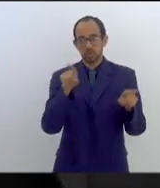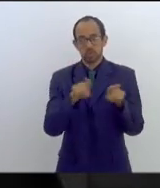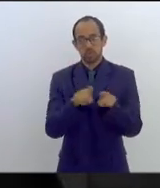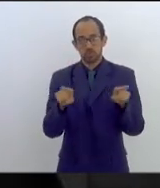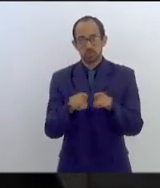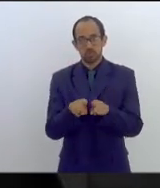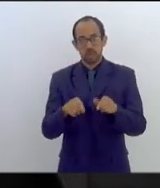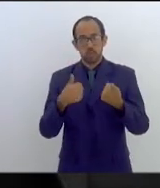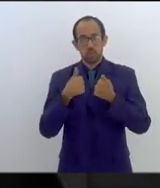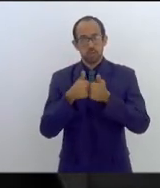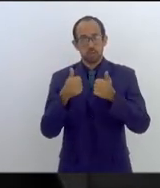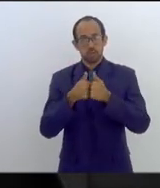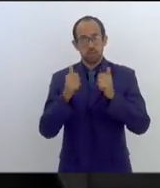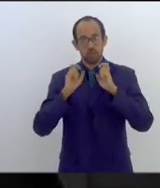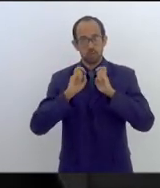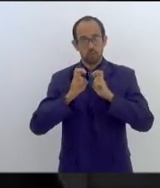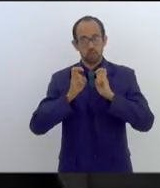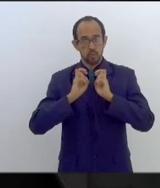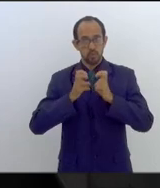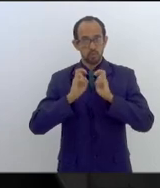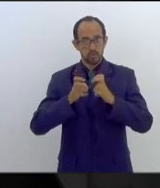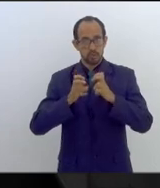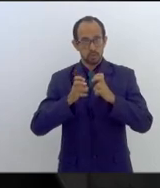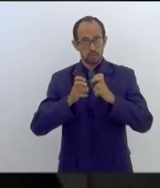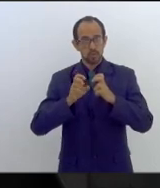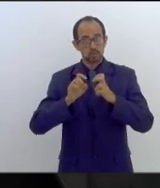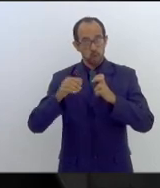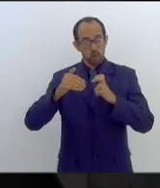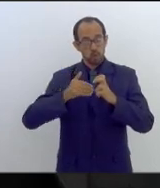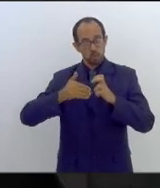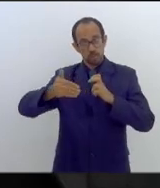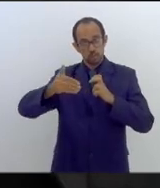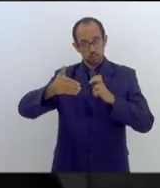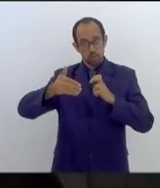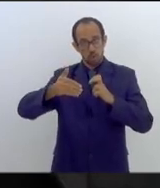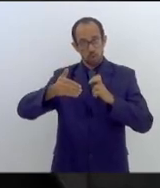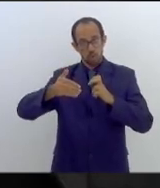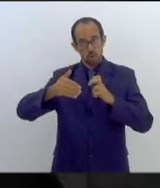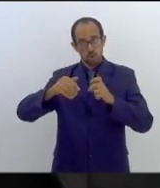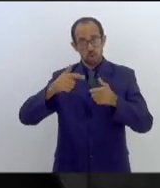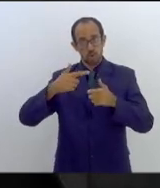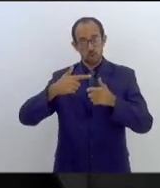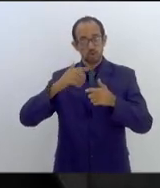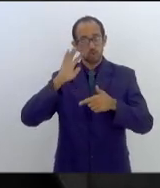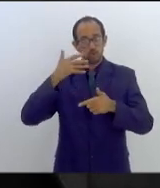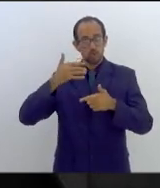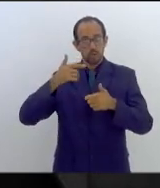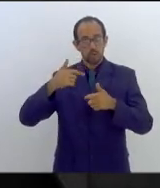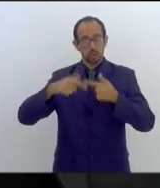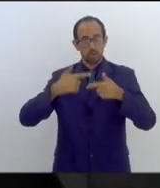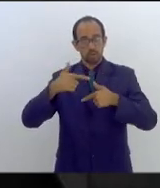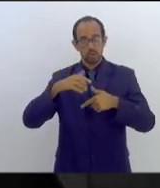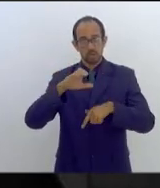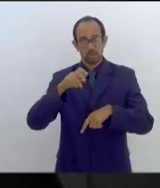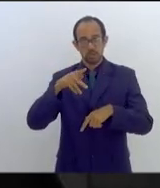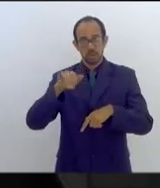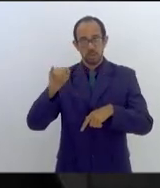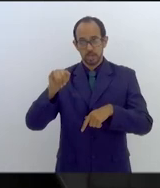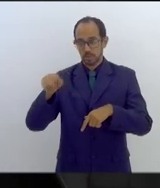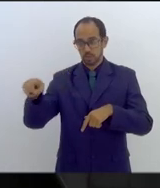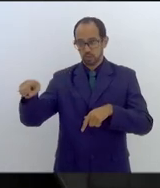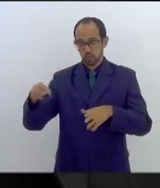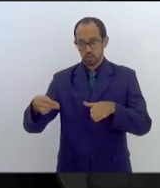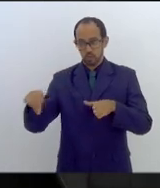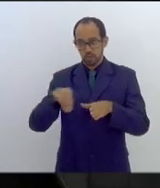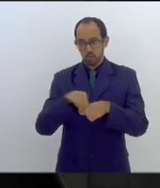transporte ferroviário e só começou a sair da sua inércia depois que nós instalamos a CPI no ano passado. Vossa Excelência foi membro, como eu, que